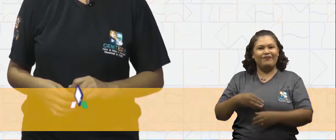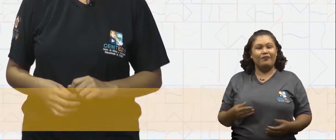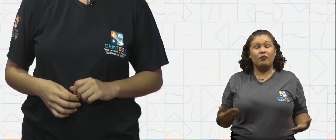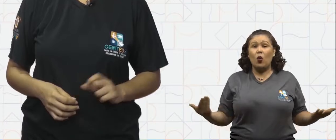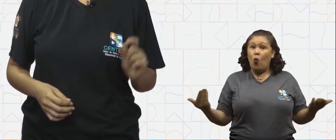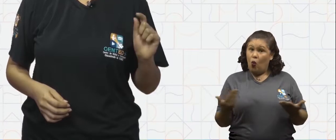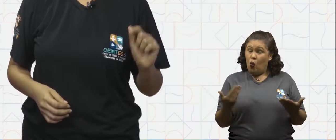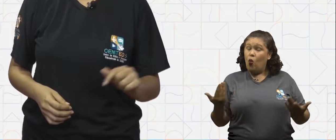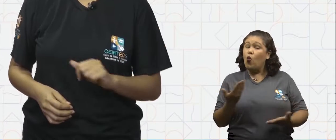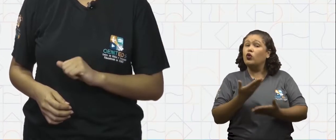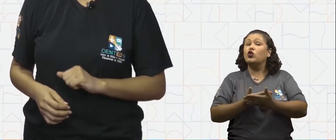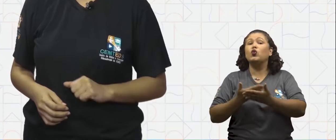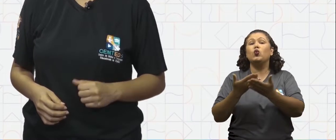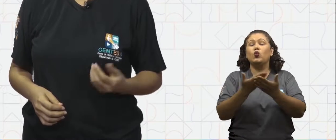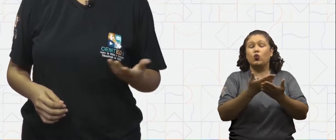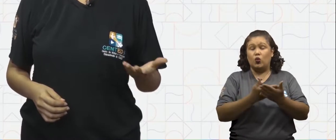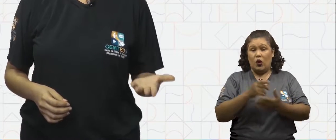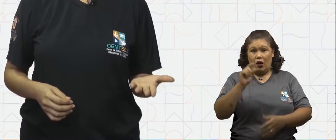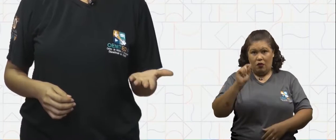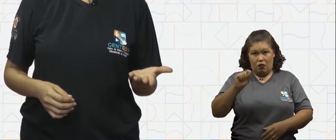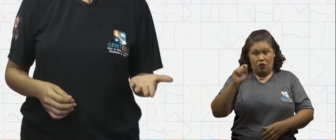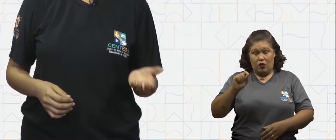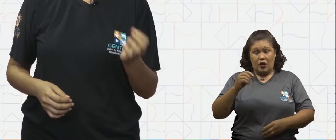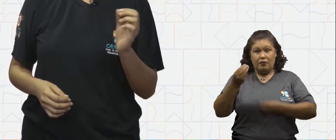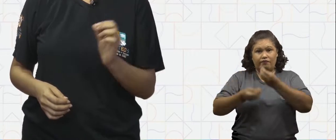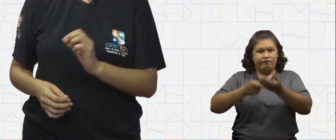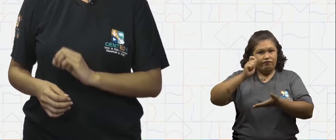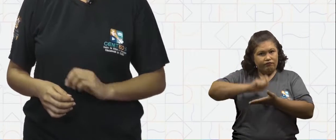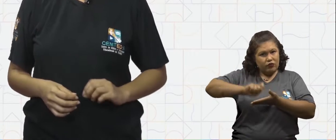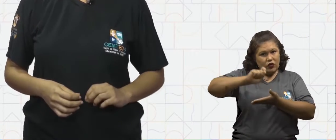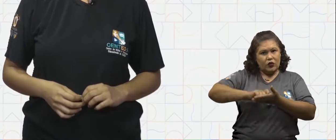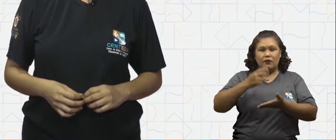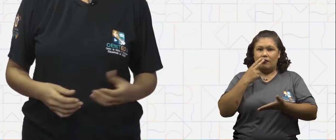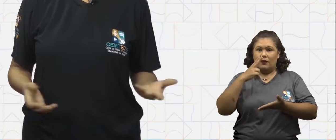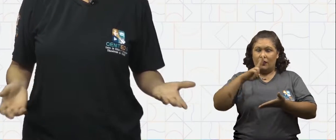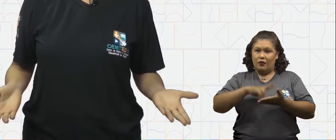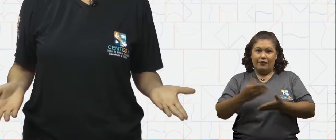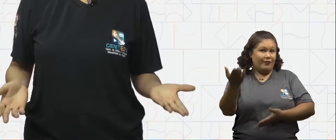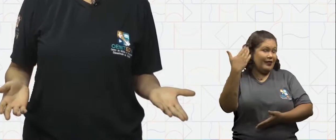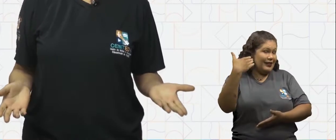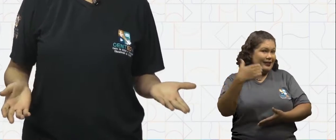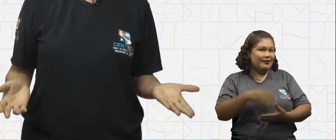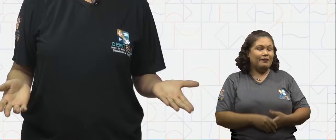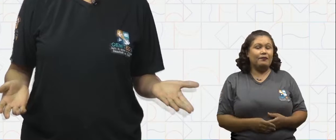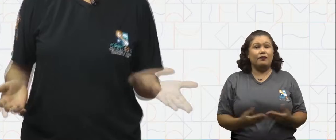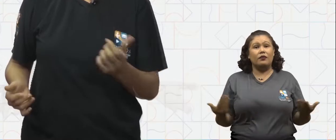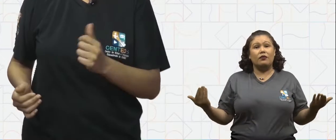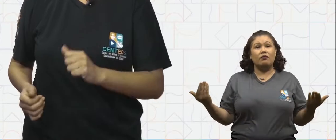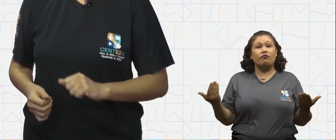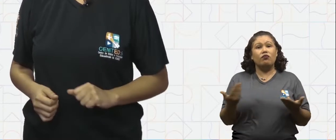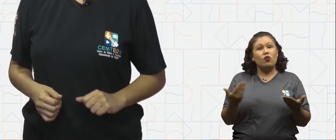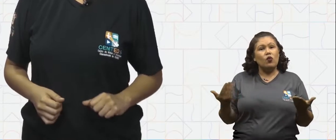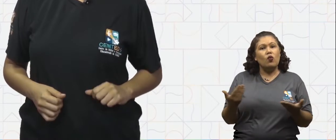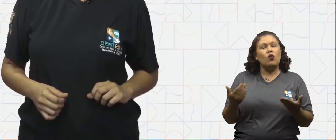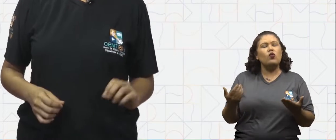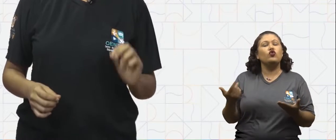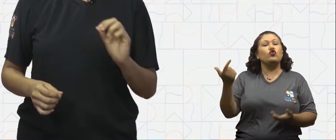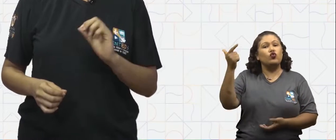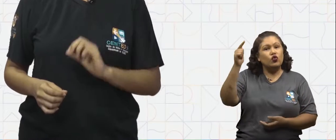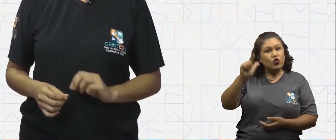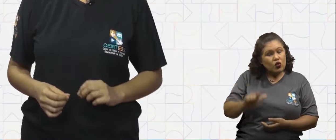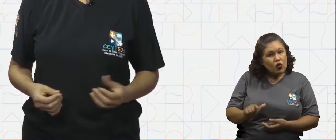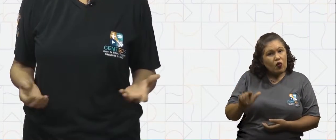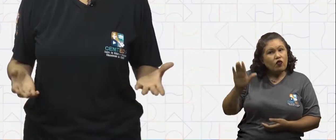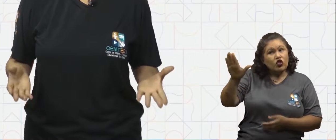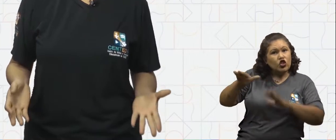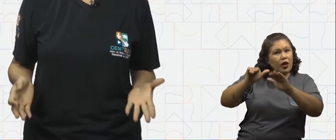CEMED Manaus. Nesta aula, você aprenderá sobre produção de cartas. Partiu para mais uma aula? Receberemos mais